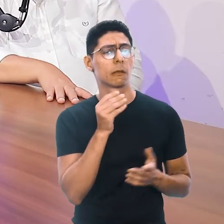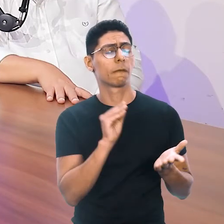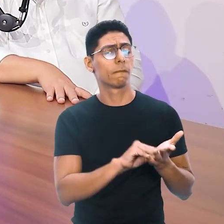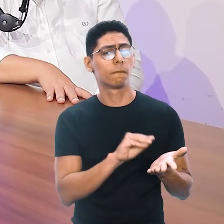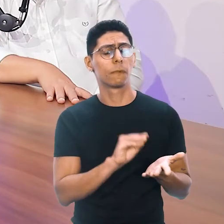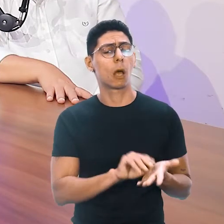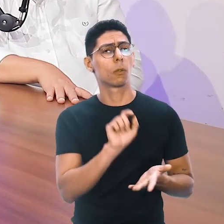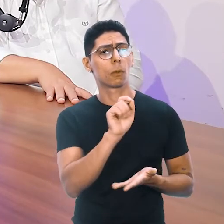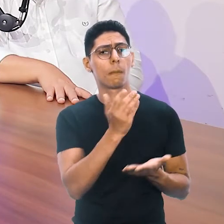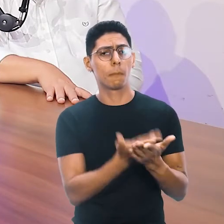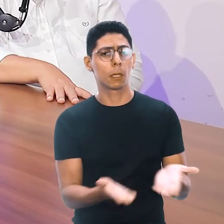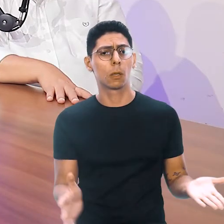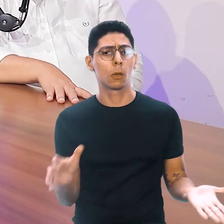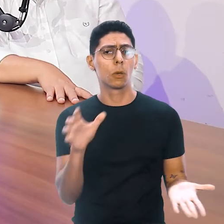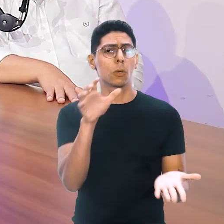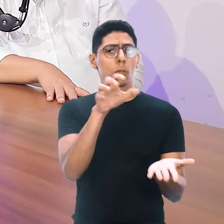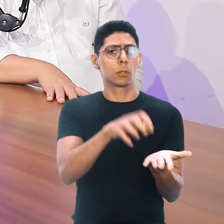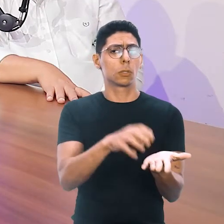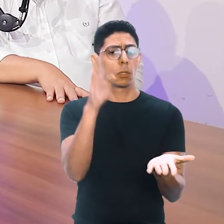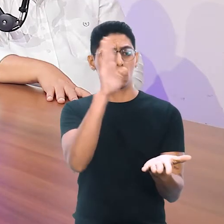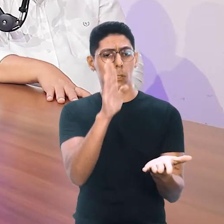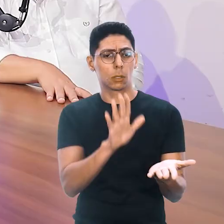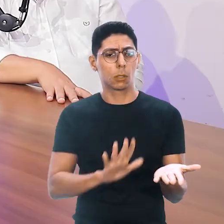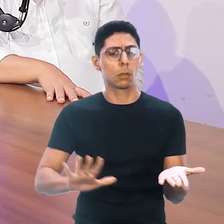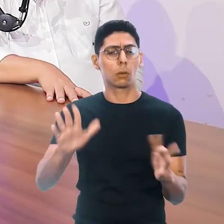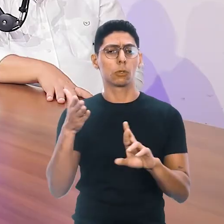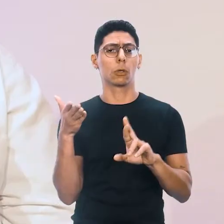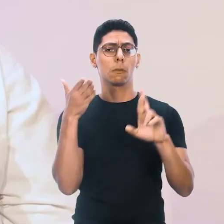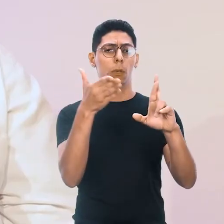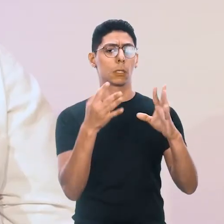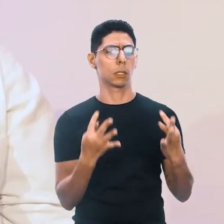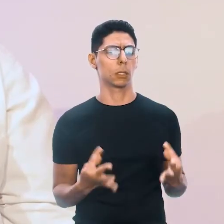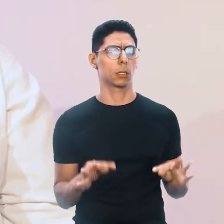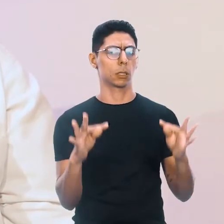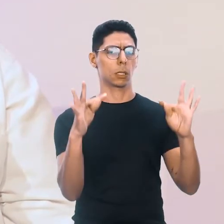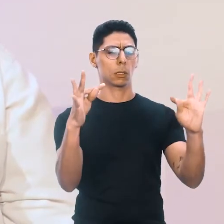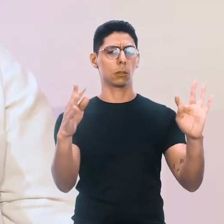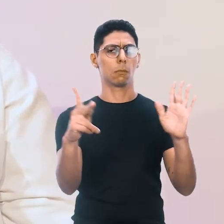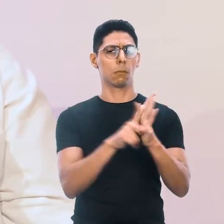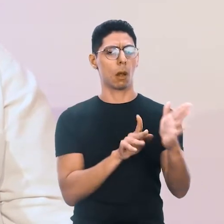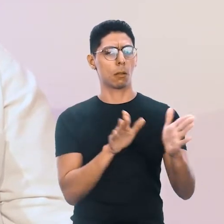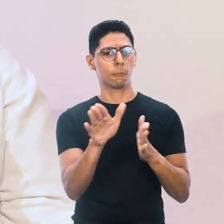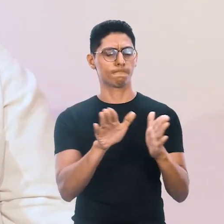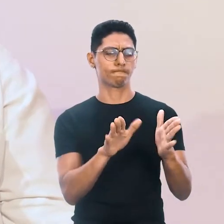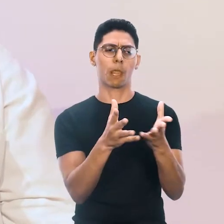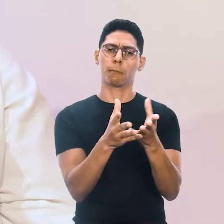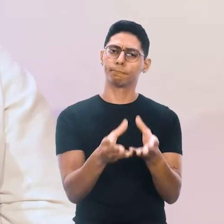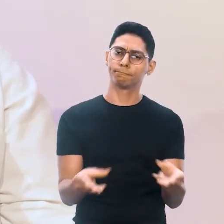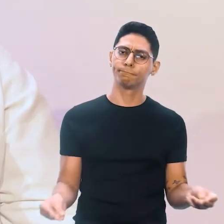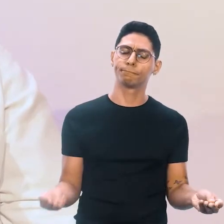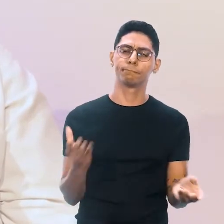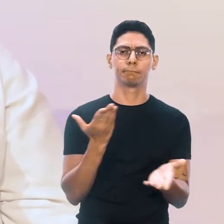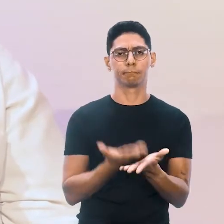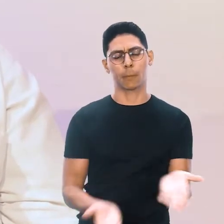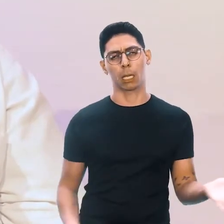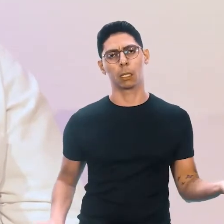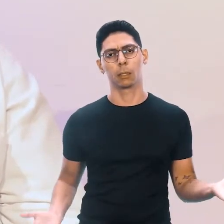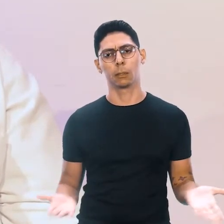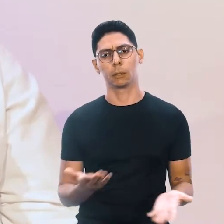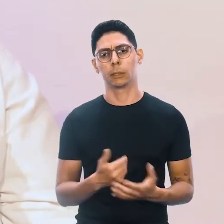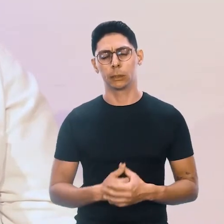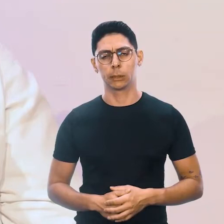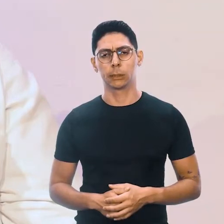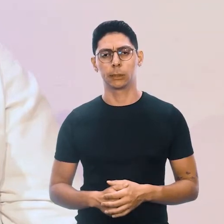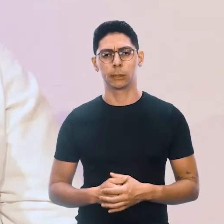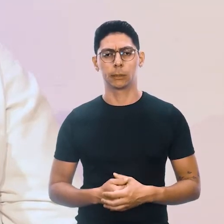Centro Nacional de Referência em Tecnologia Assistiva. Não, né? Também. Acabou também, que não foi temos mais. Olha só.